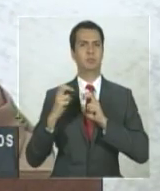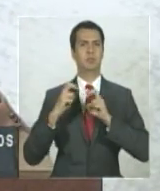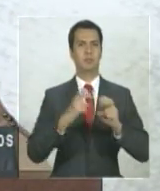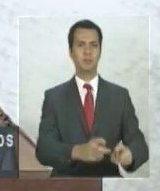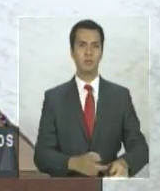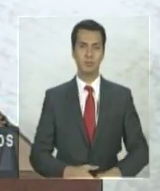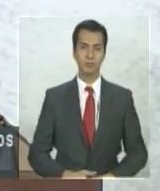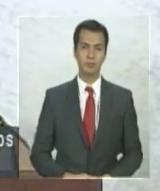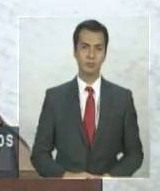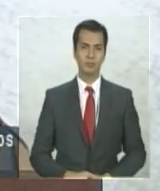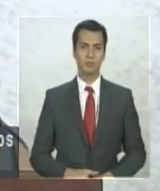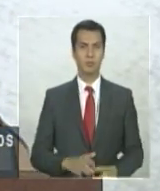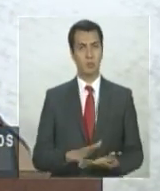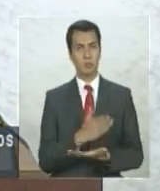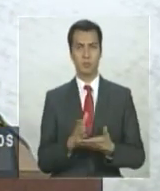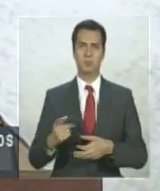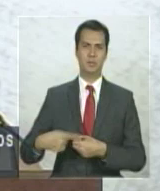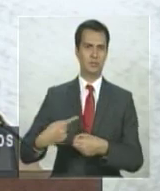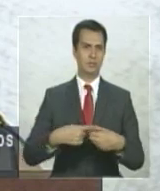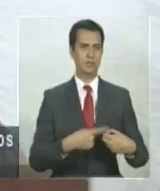das maiores da América Latina.